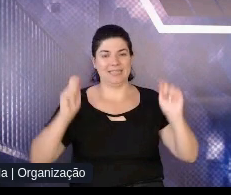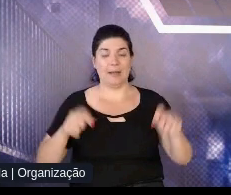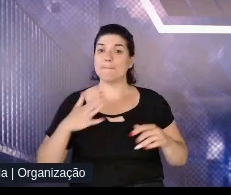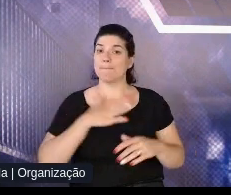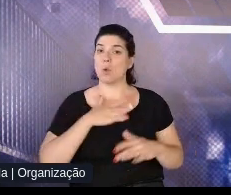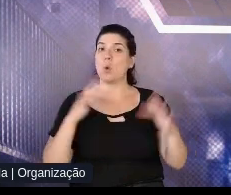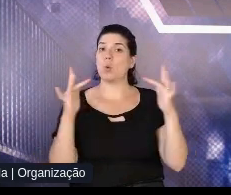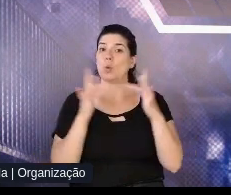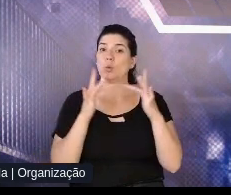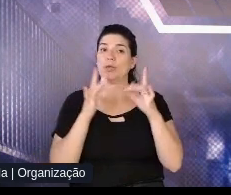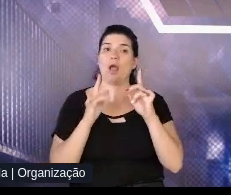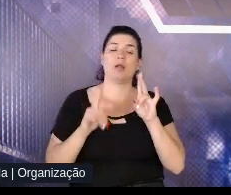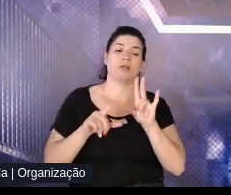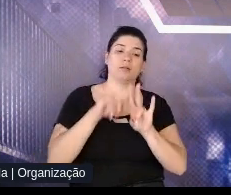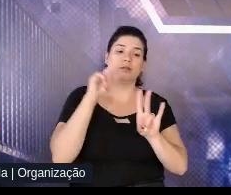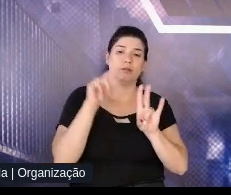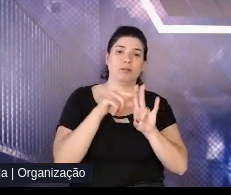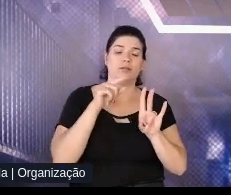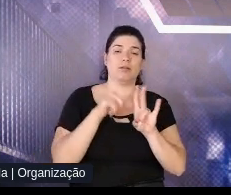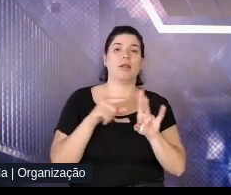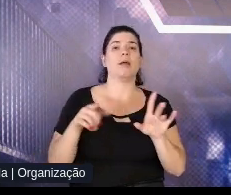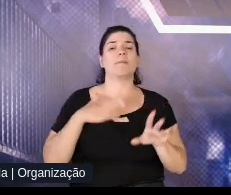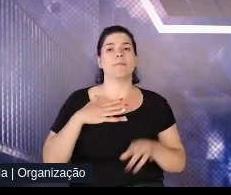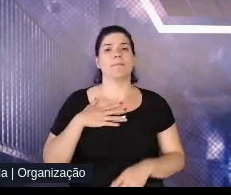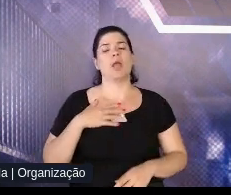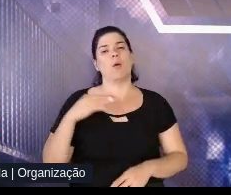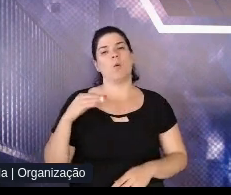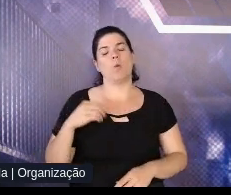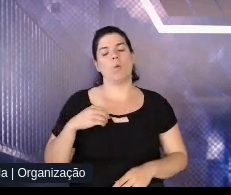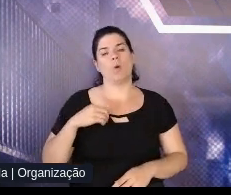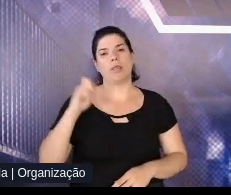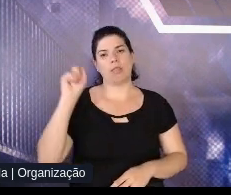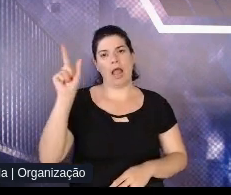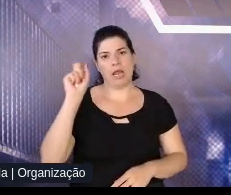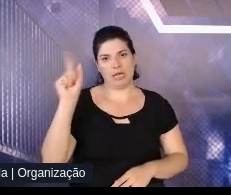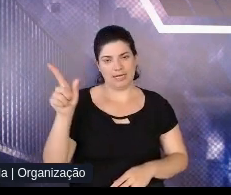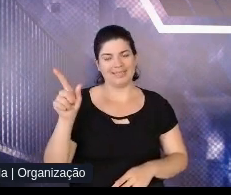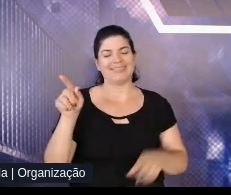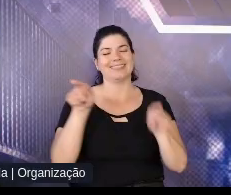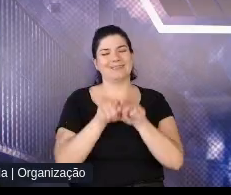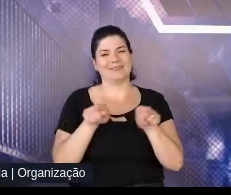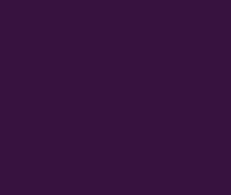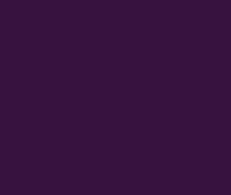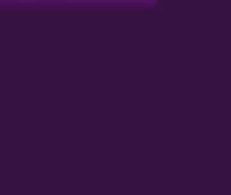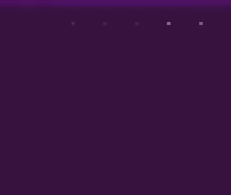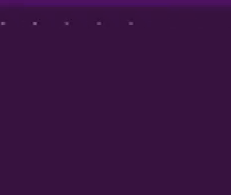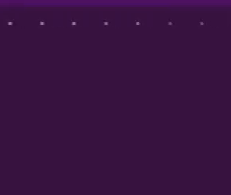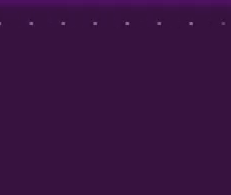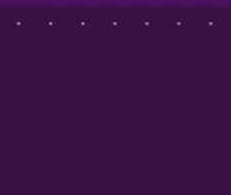contato no LinkedIn, no Telegram, e eu espero ter outras oportunidades com vocês. Muito obrigada.